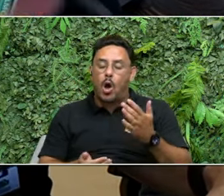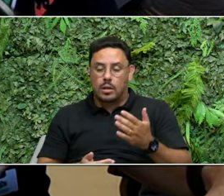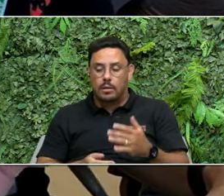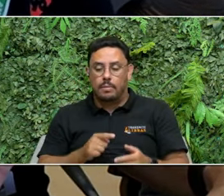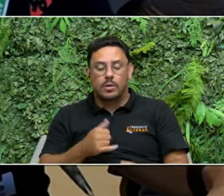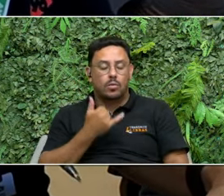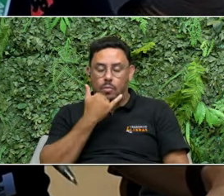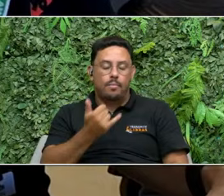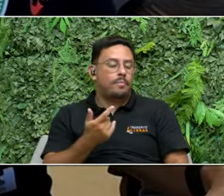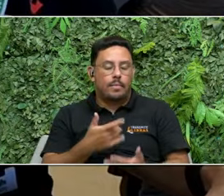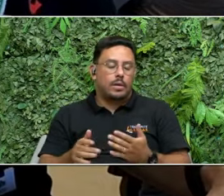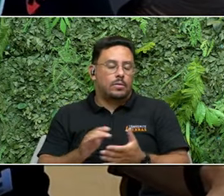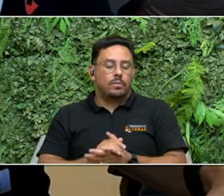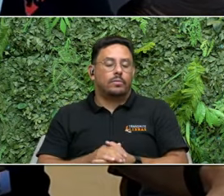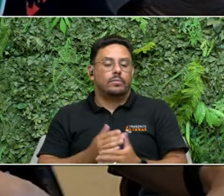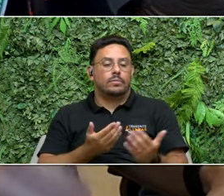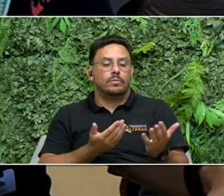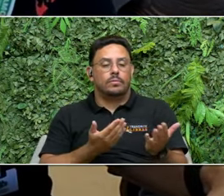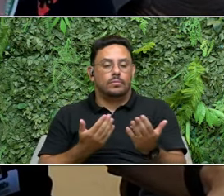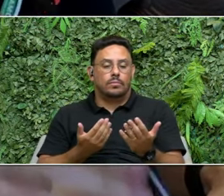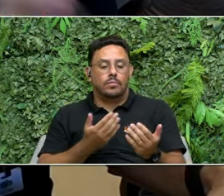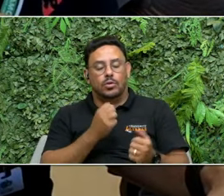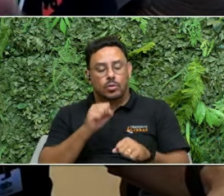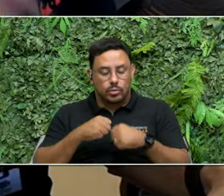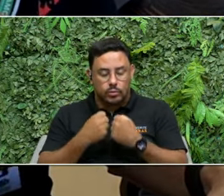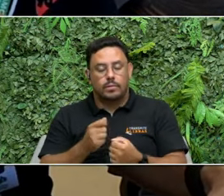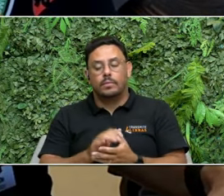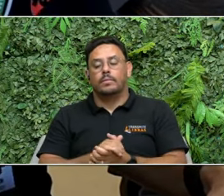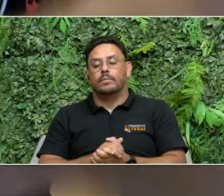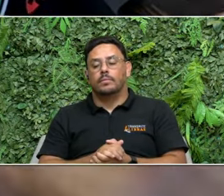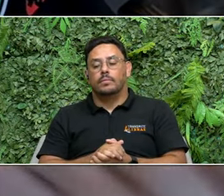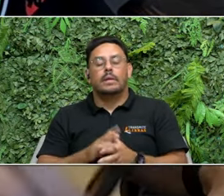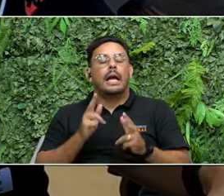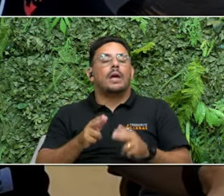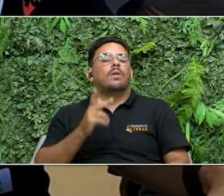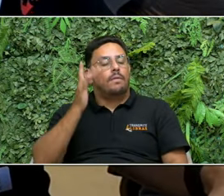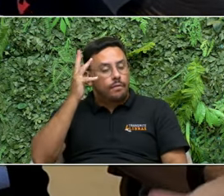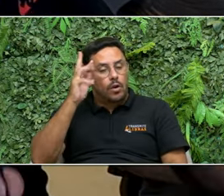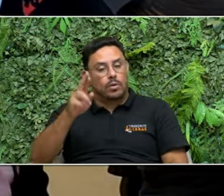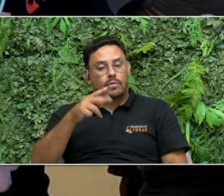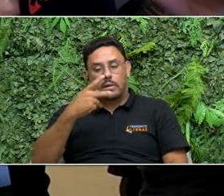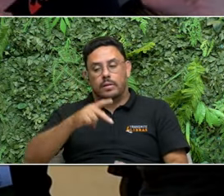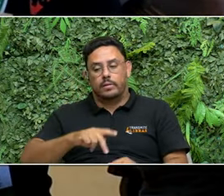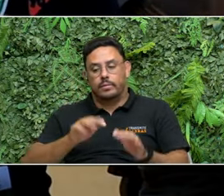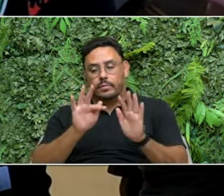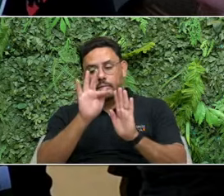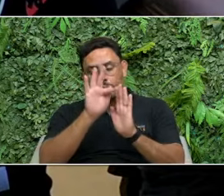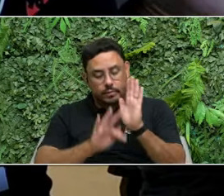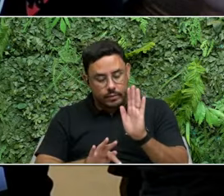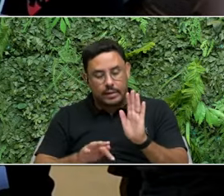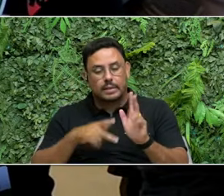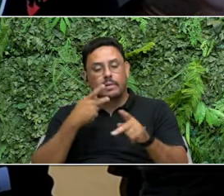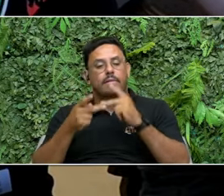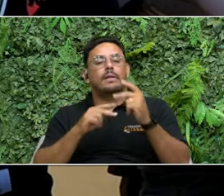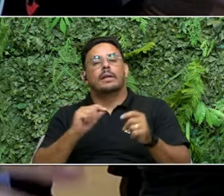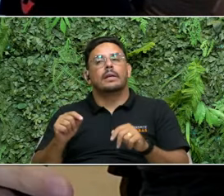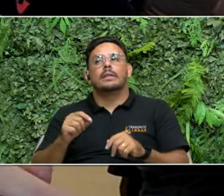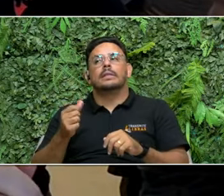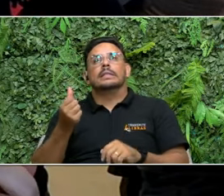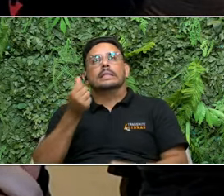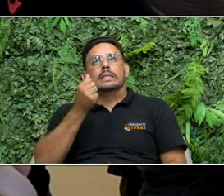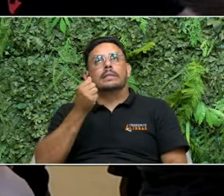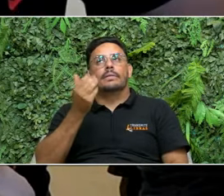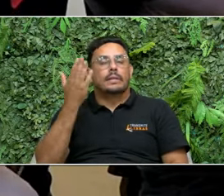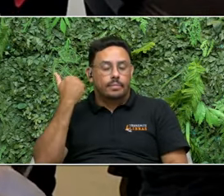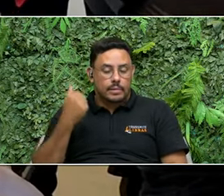perdoo derrotas mas não perdoa o jogador que não deixa 100% dentro de campo então assim é meio que uma filosofia aquela frase que eu que eu